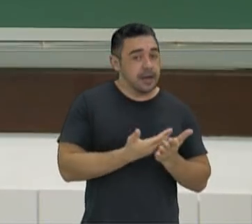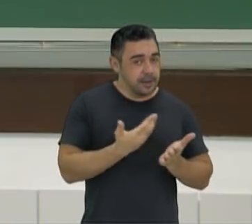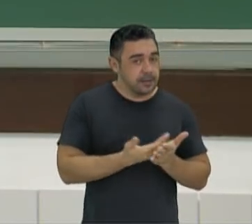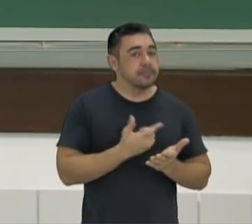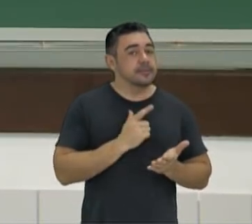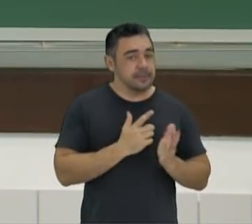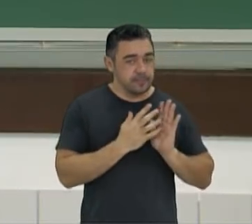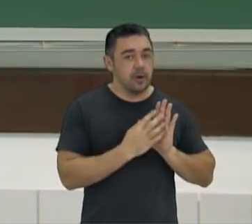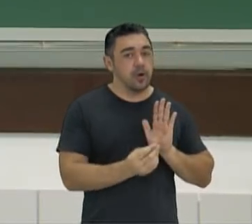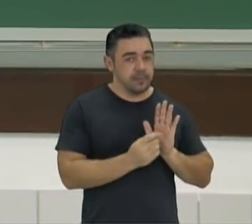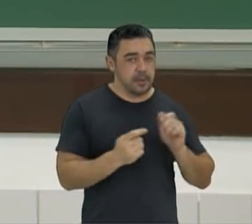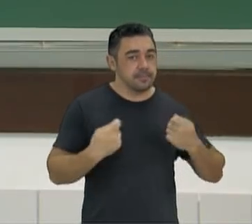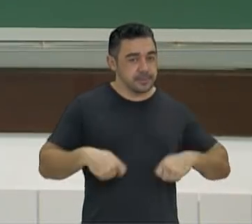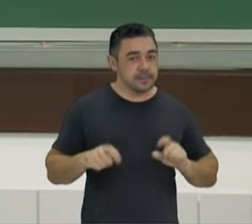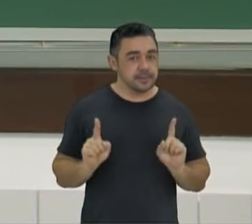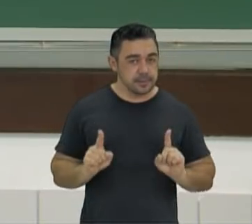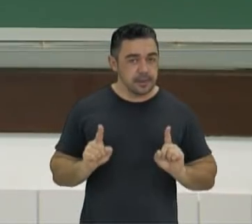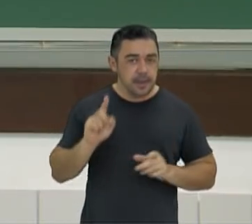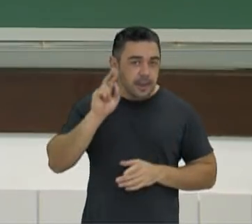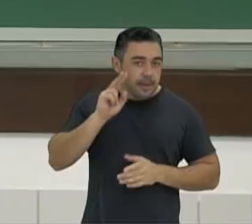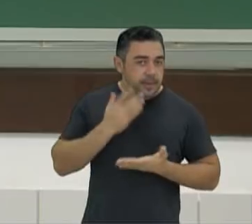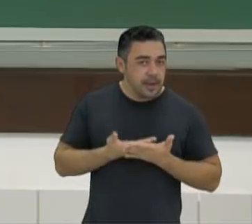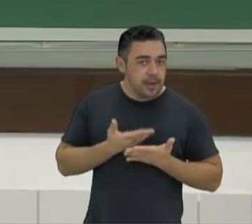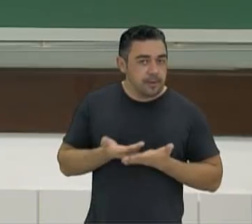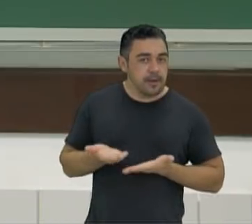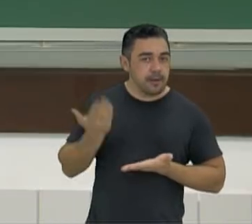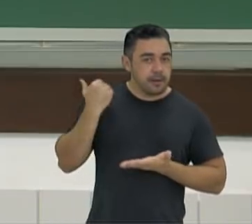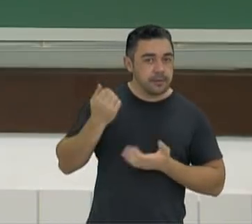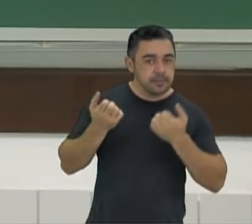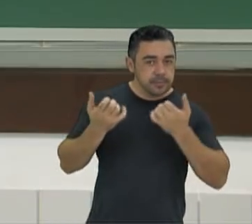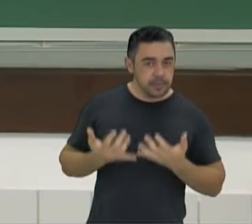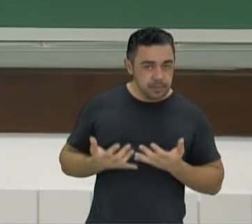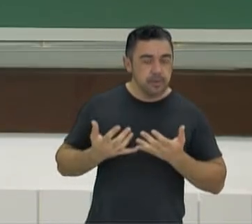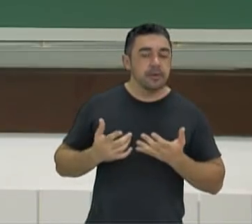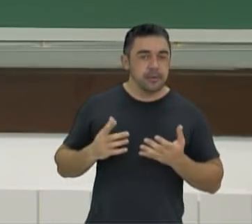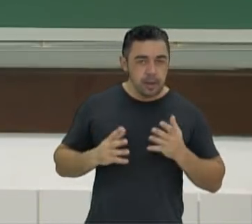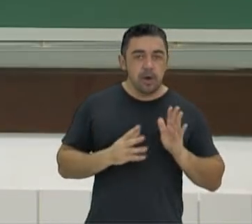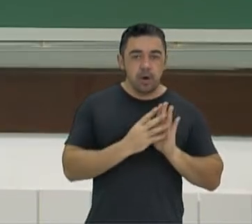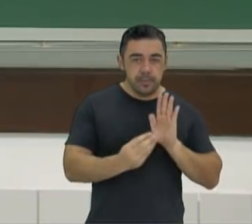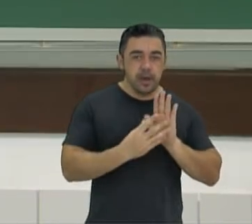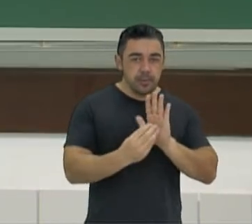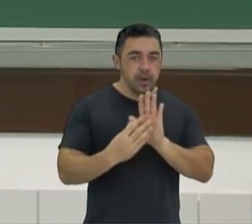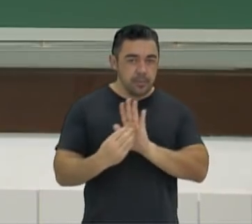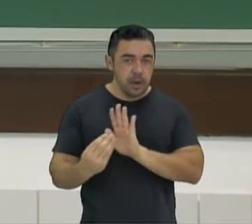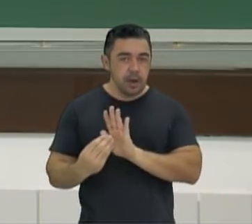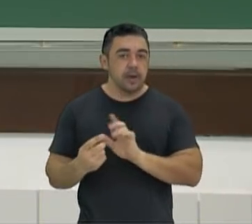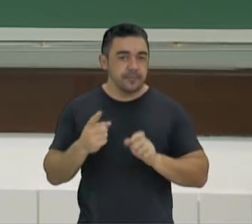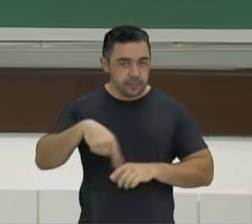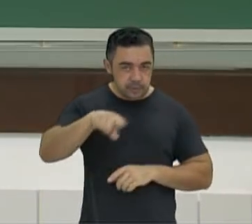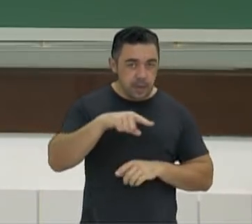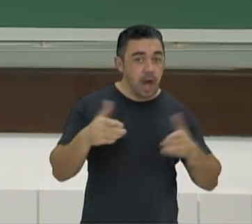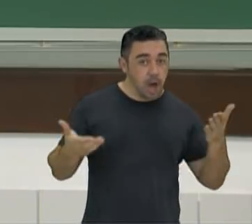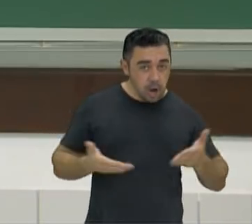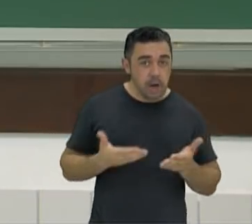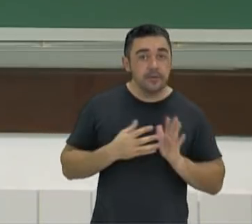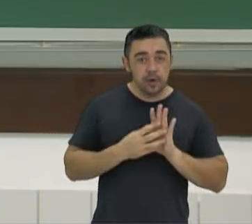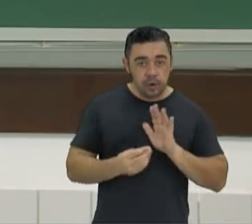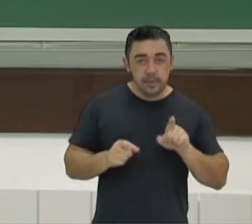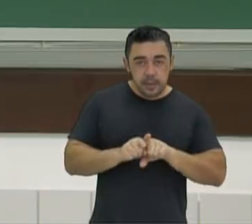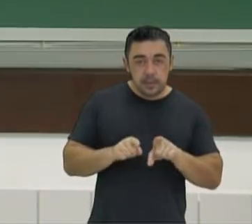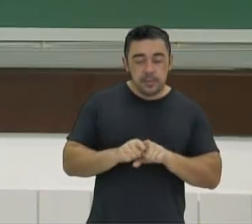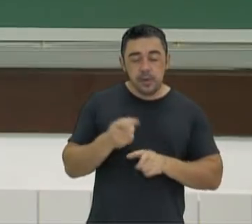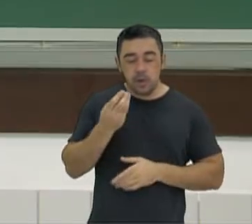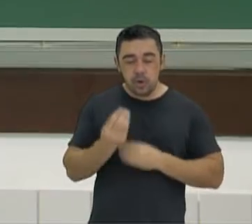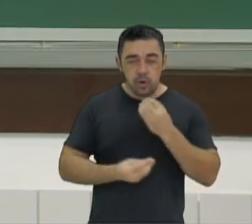bastante coisinha para copiar. Lembra da aula de prisma? A professora deu bastante paradinhas para vocês copiarem os elementos